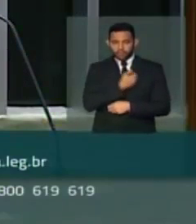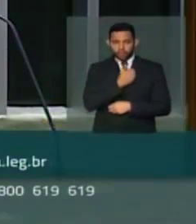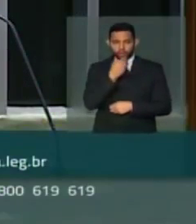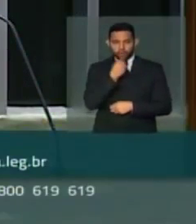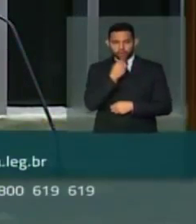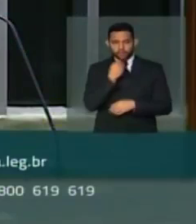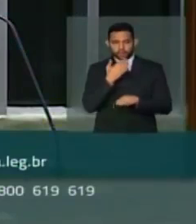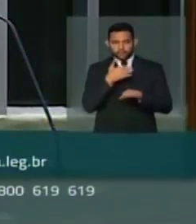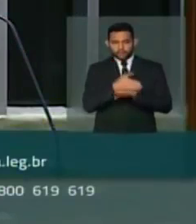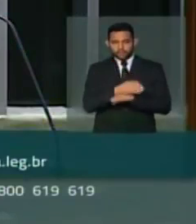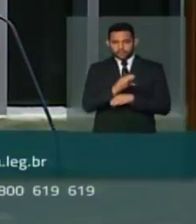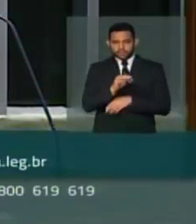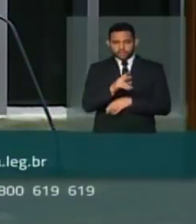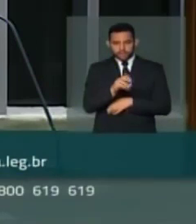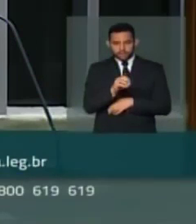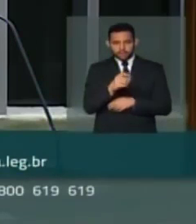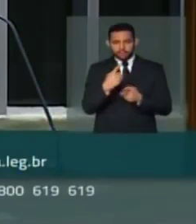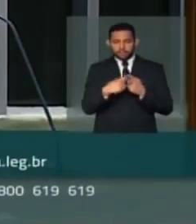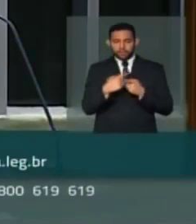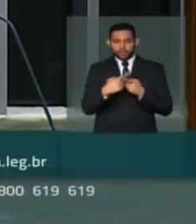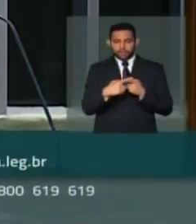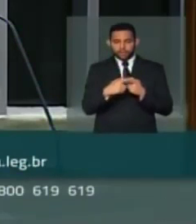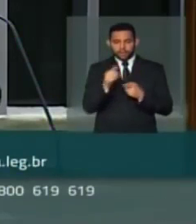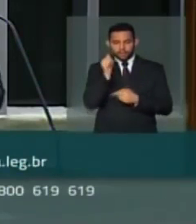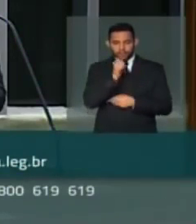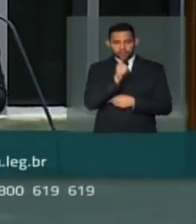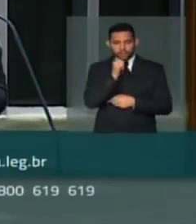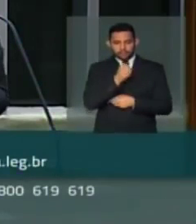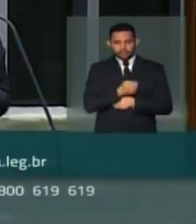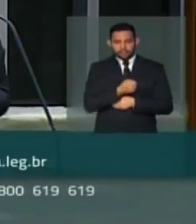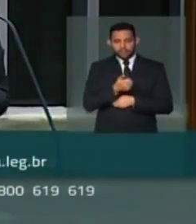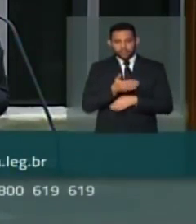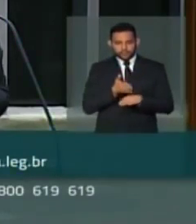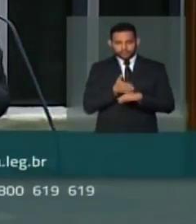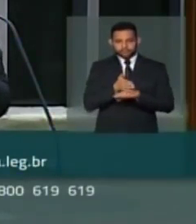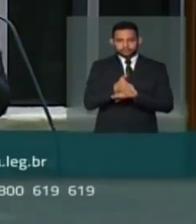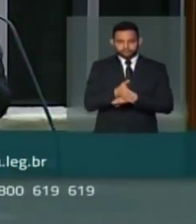compor aquela chapa. Isso por quê? Porque a mulher tem pouco